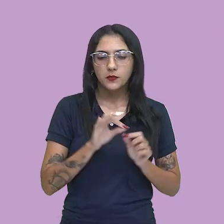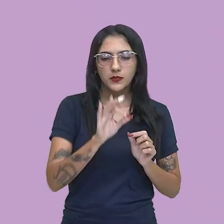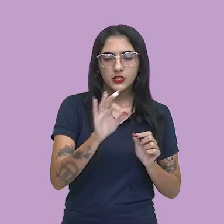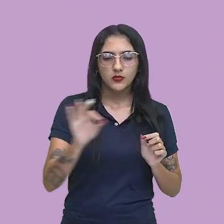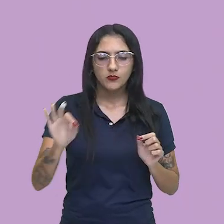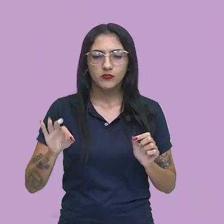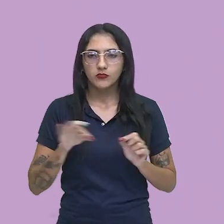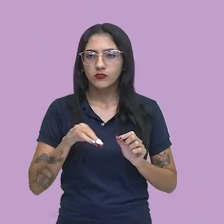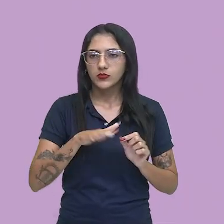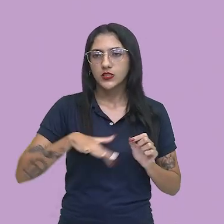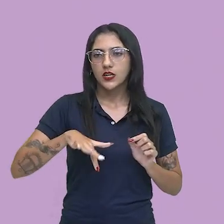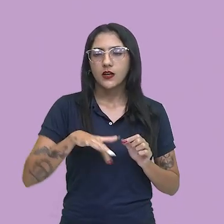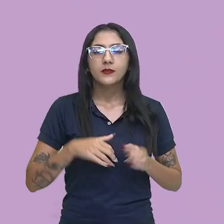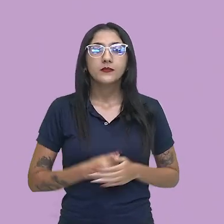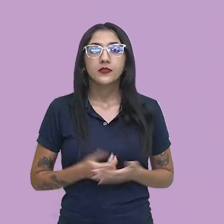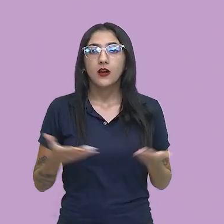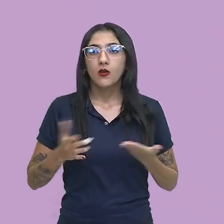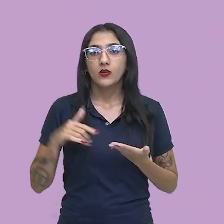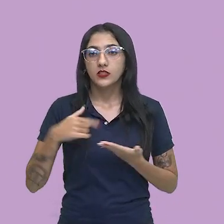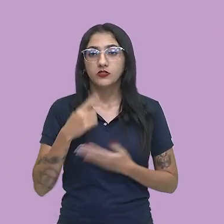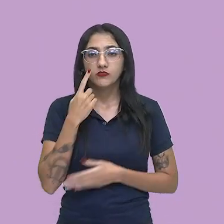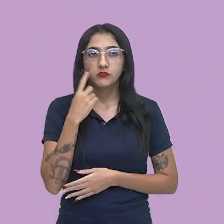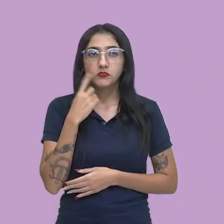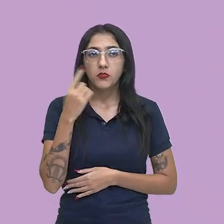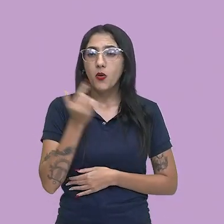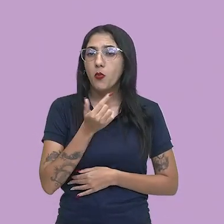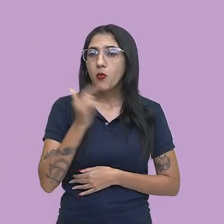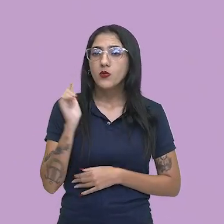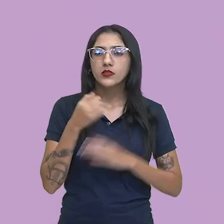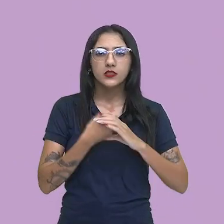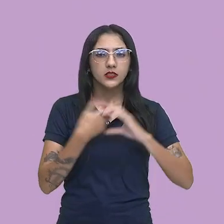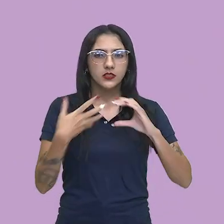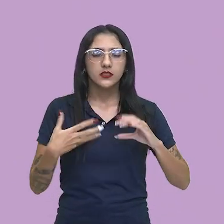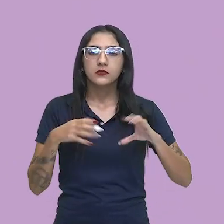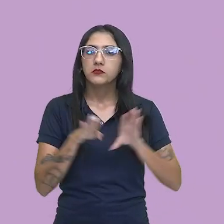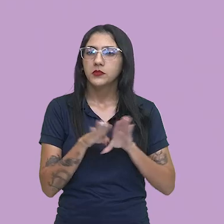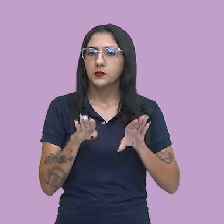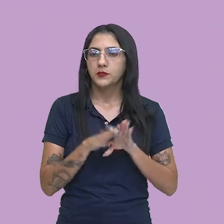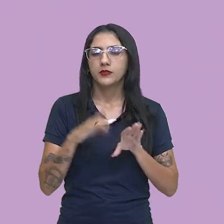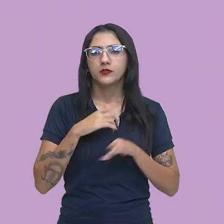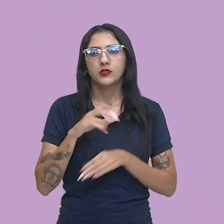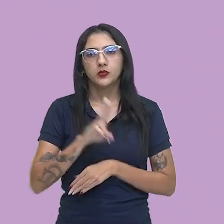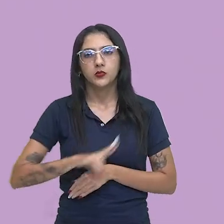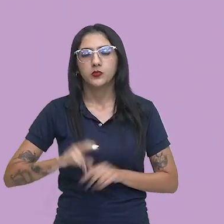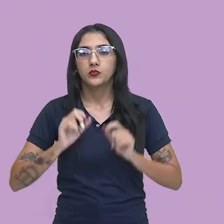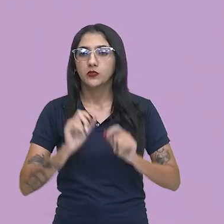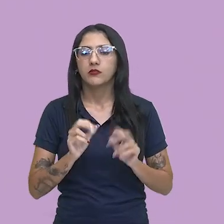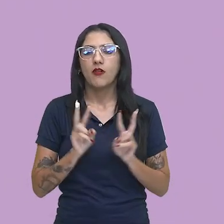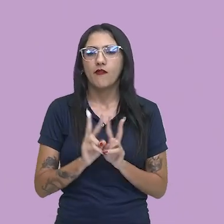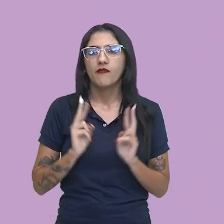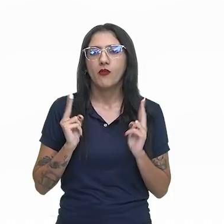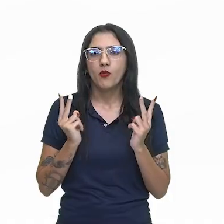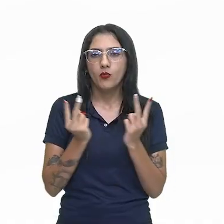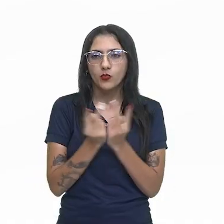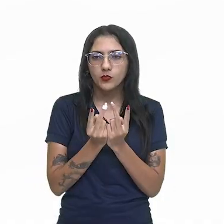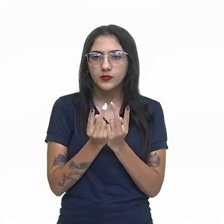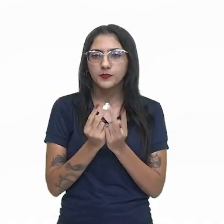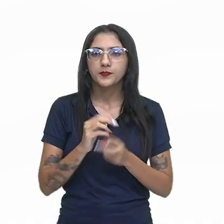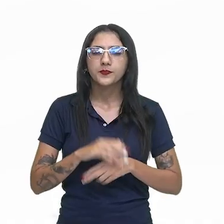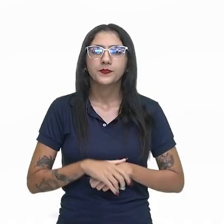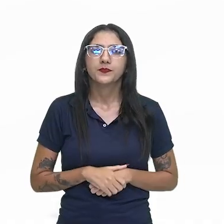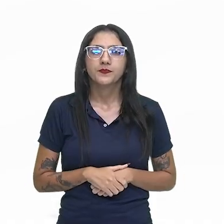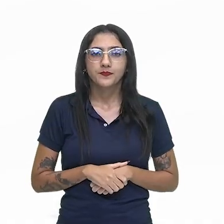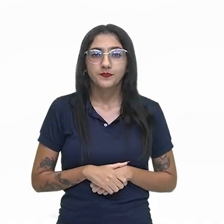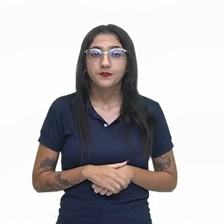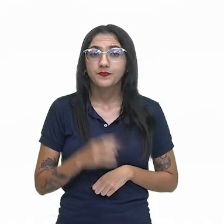falar agora de um outro elemento também bastante usual, né, que é o volume. Vamos continuar